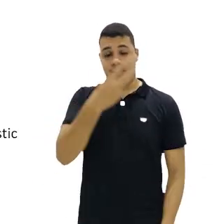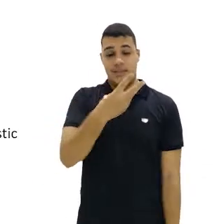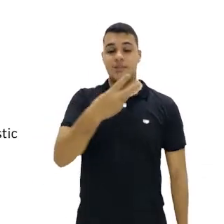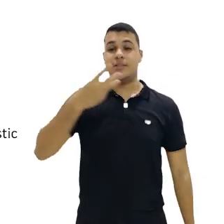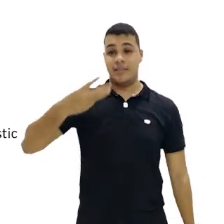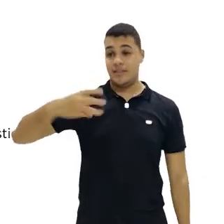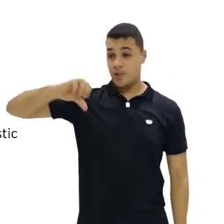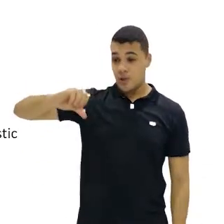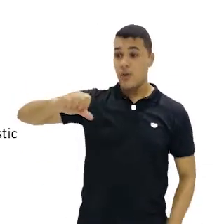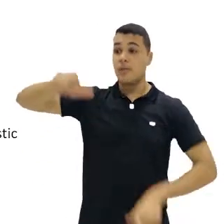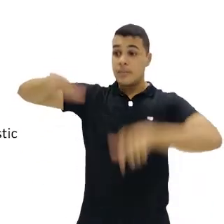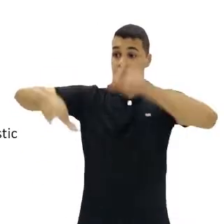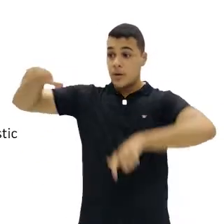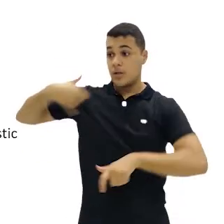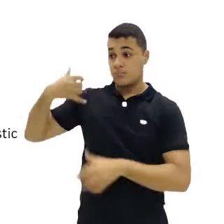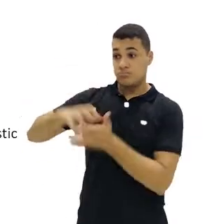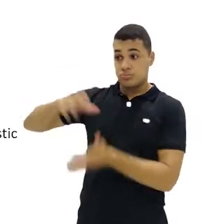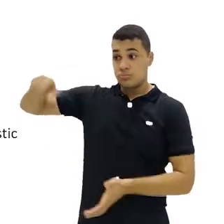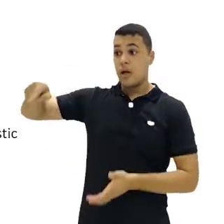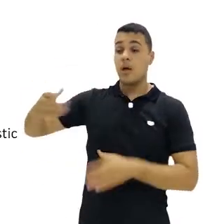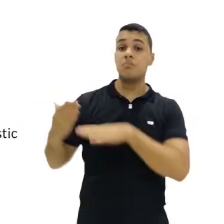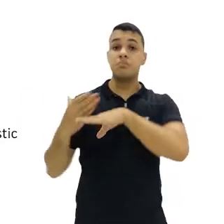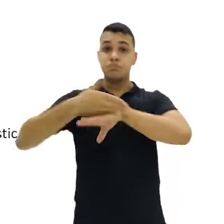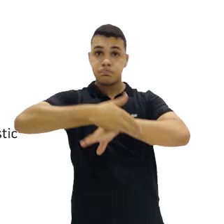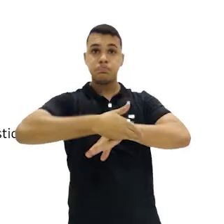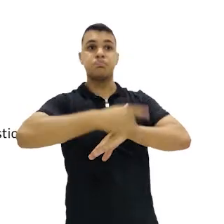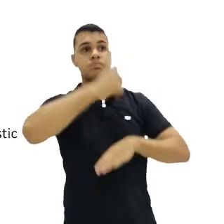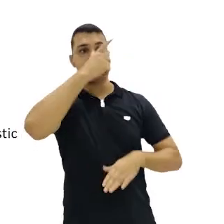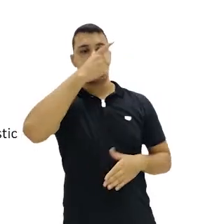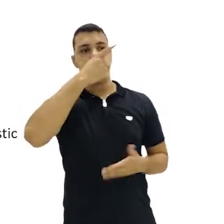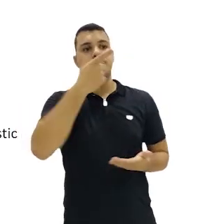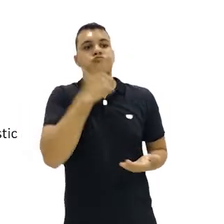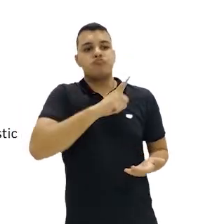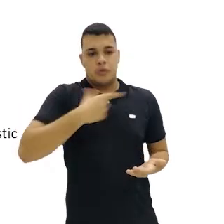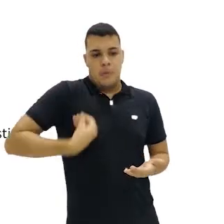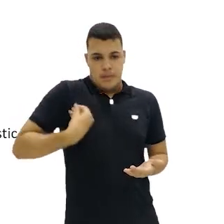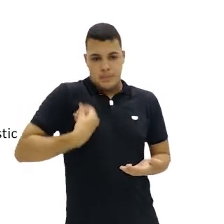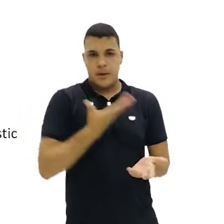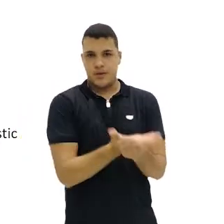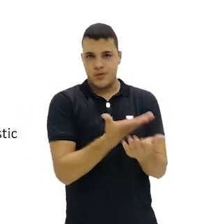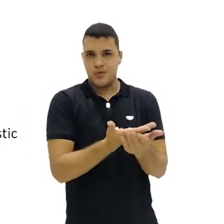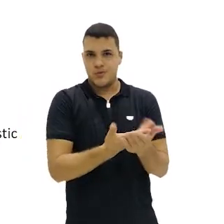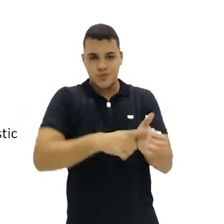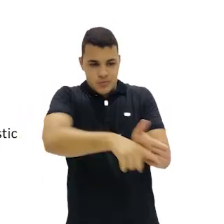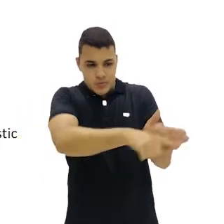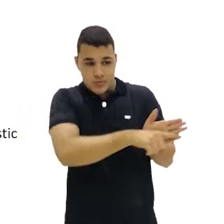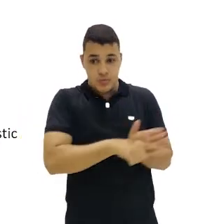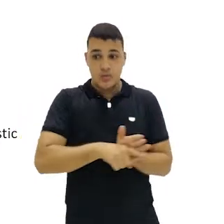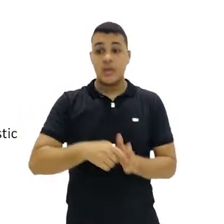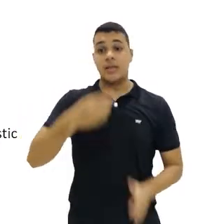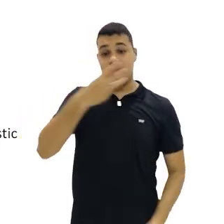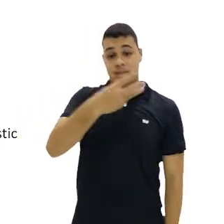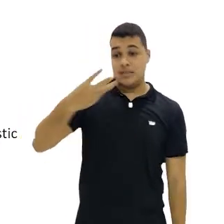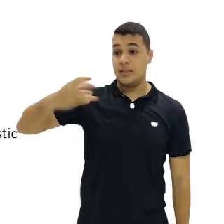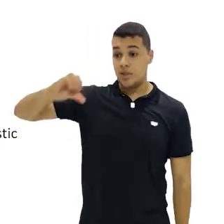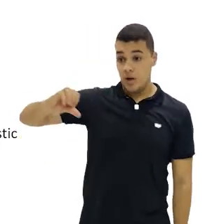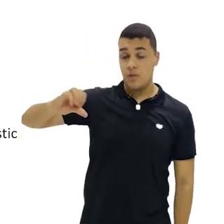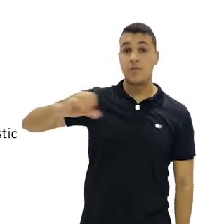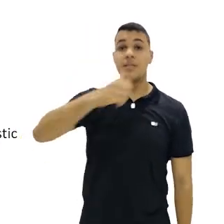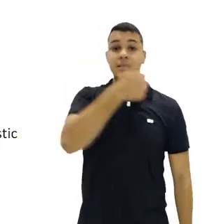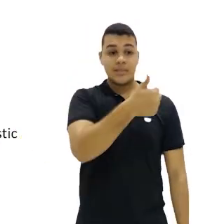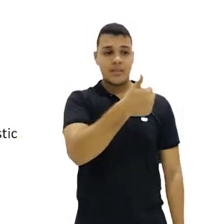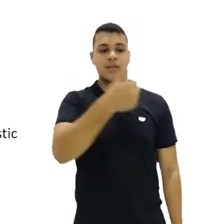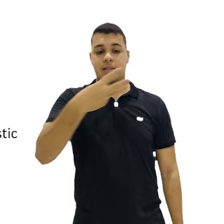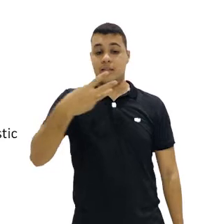participantes desse estudo. Desses 339, 138 eram hipertensos no momento da entrada